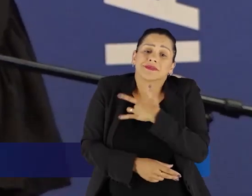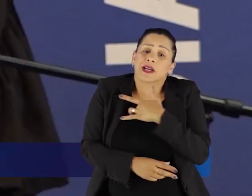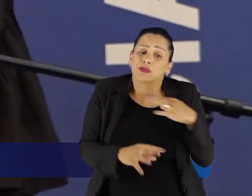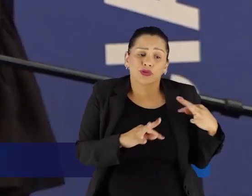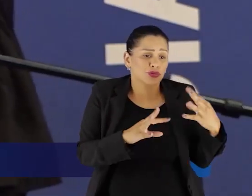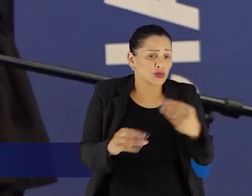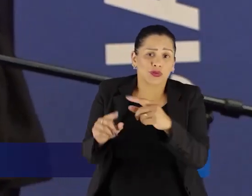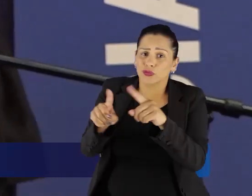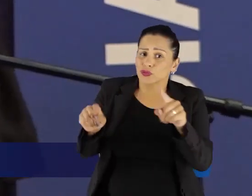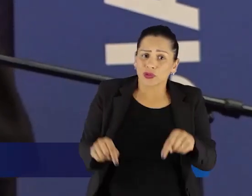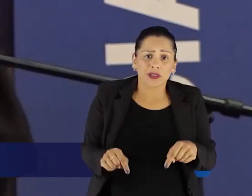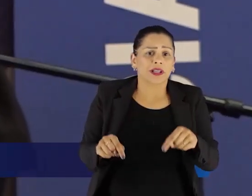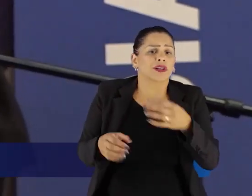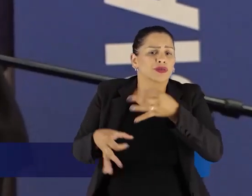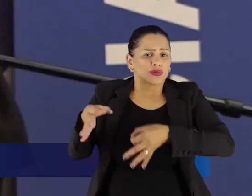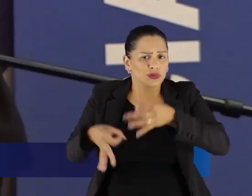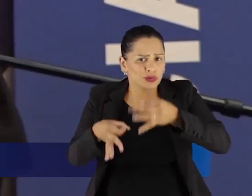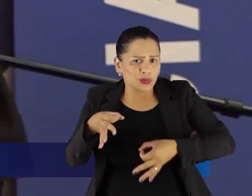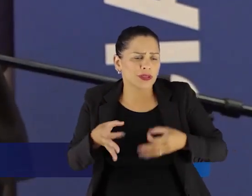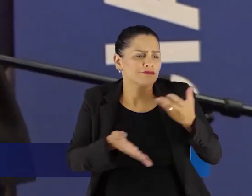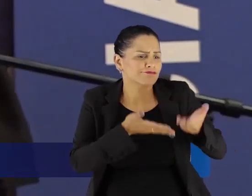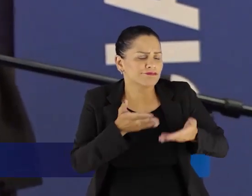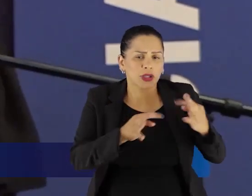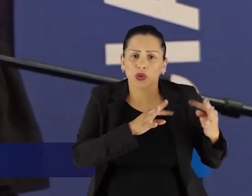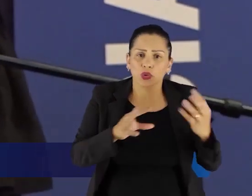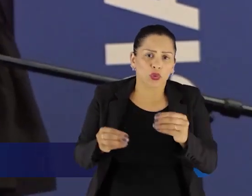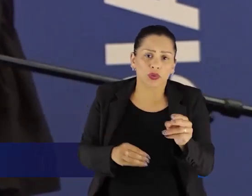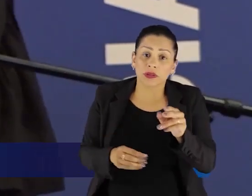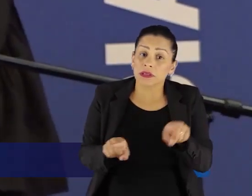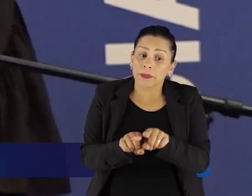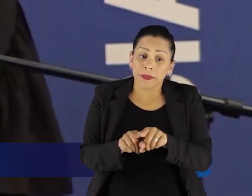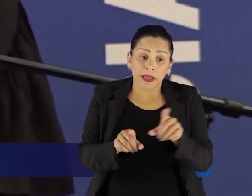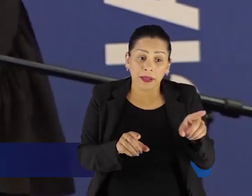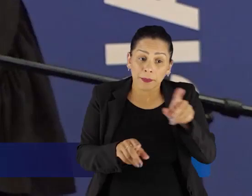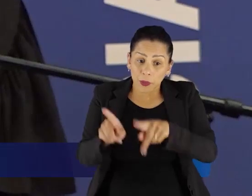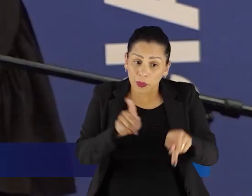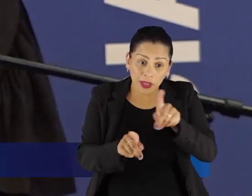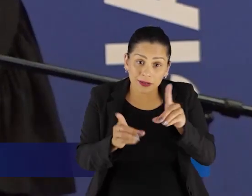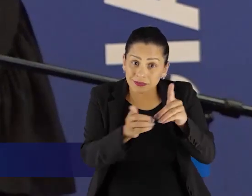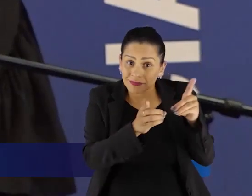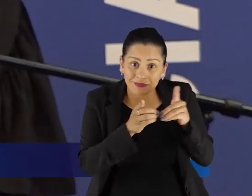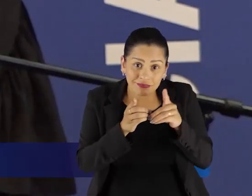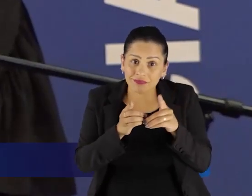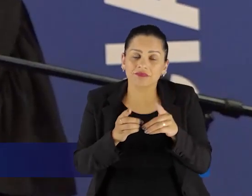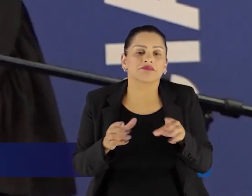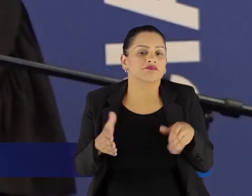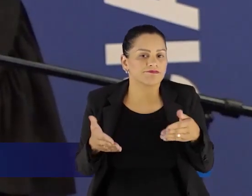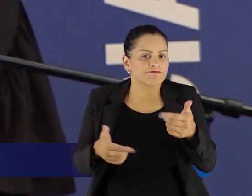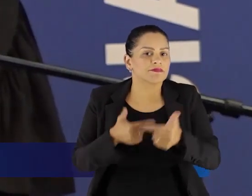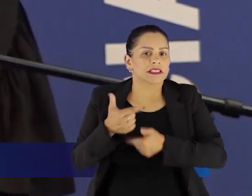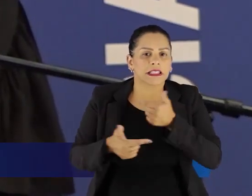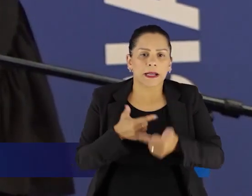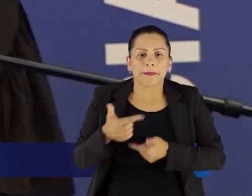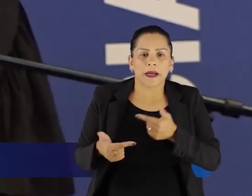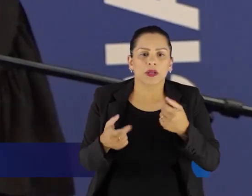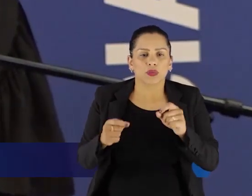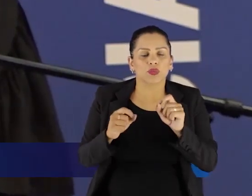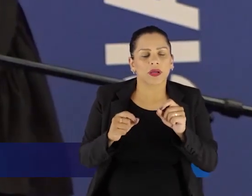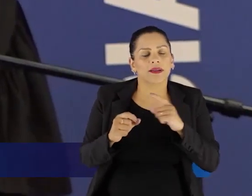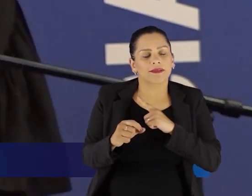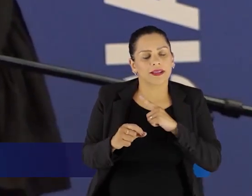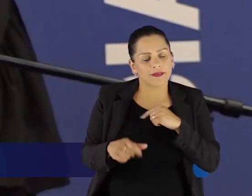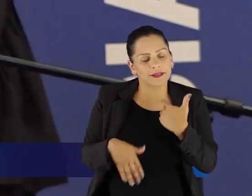todos os envolvidos juízes servidores e usuários desse trabalho entre em princípios envolvidos